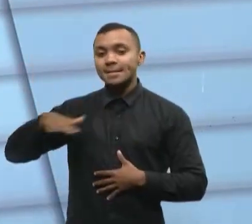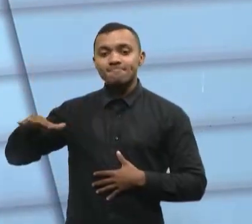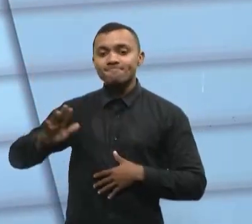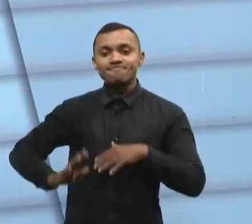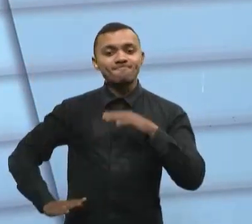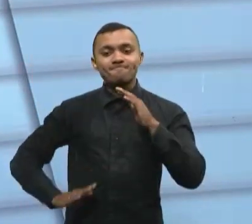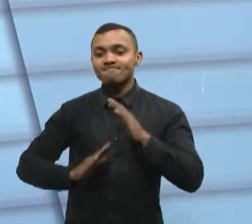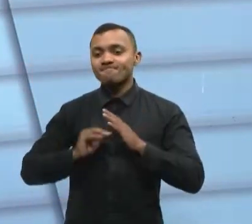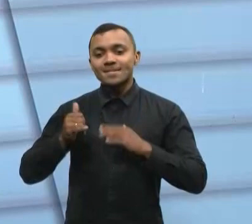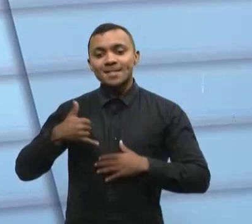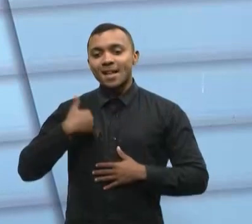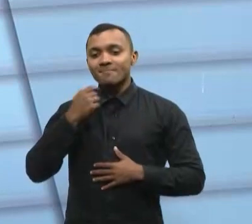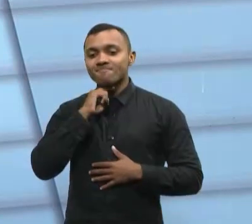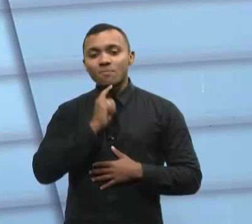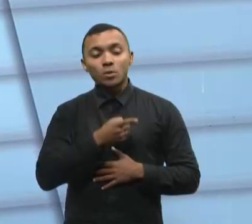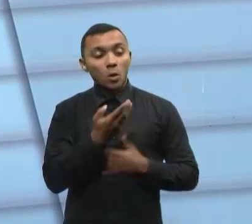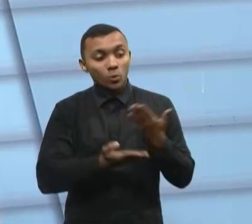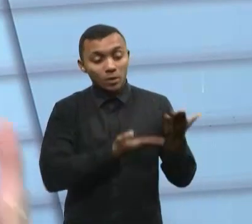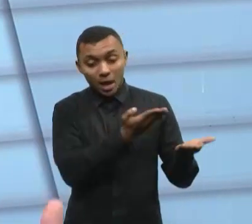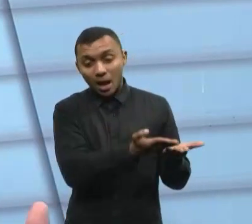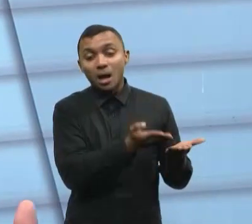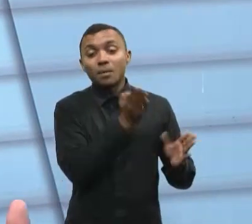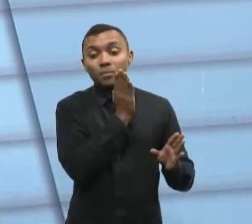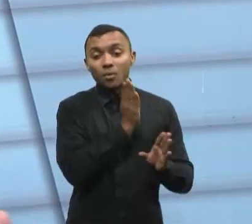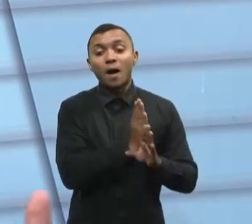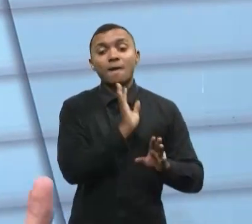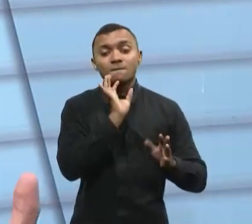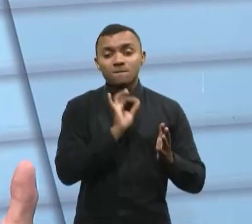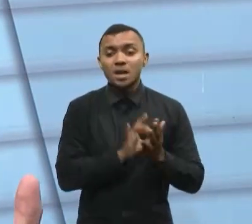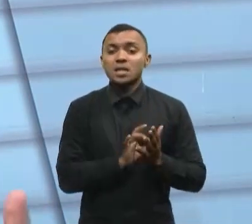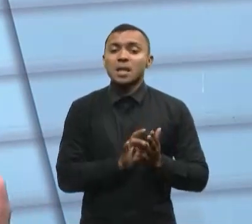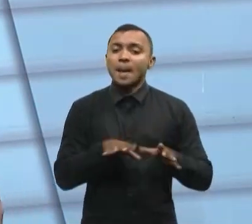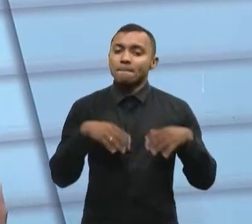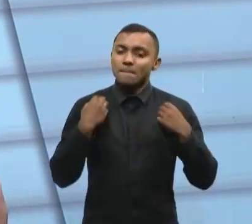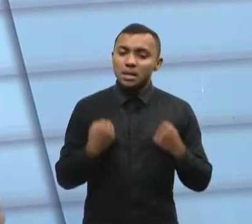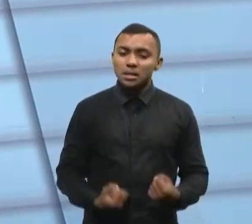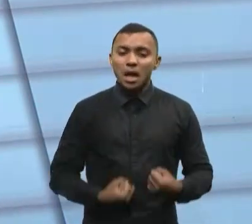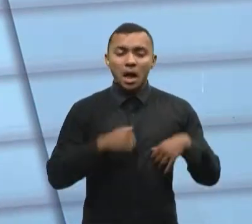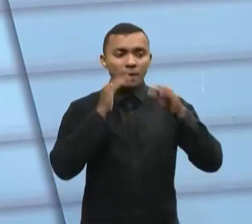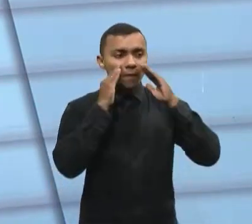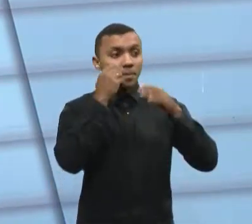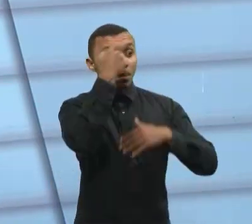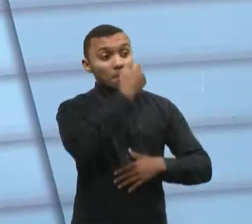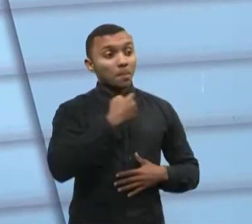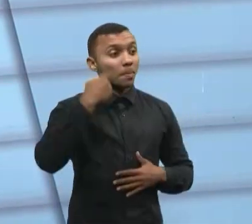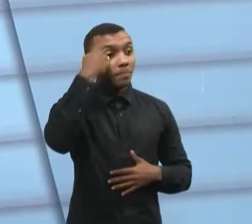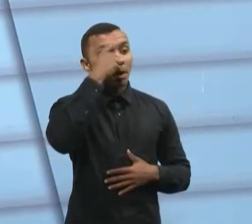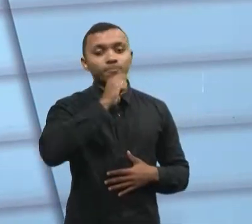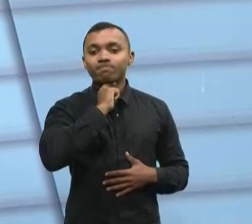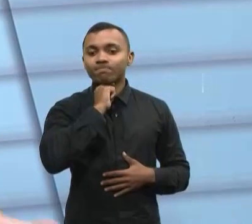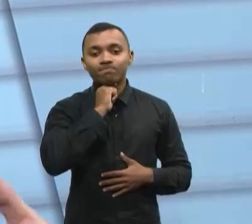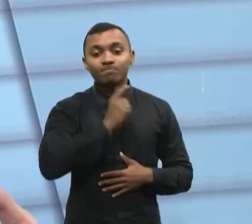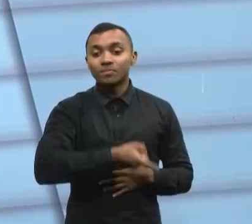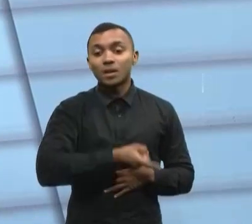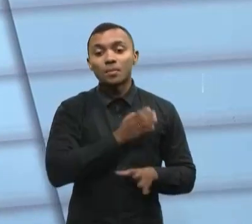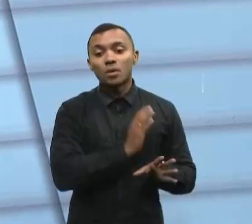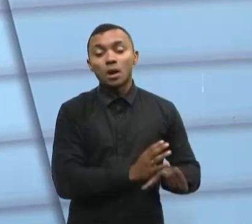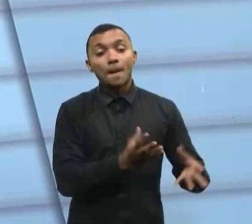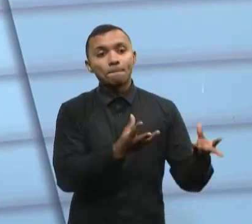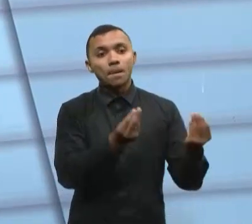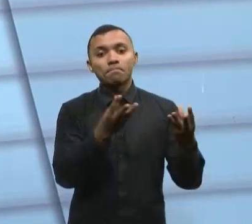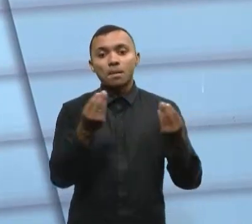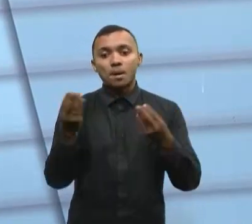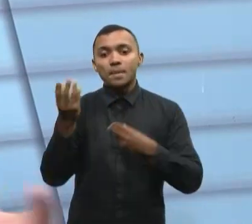consegue chegar. Porque o serviço braçal mesmo, o tempo dedicado, carga horária, não consegue suprir para mais, porque a